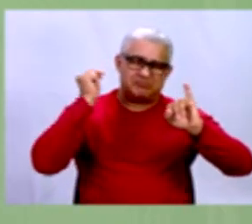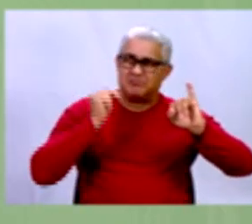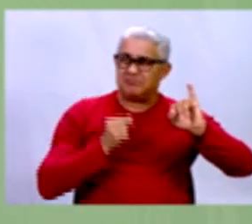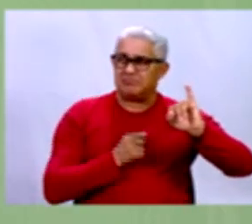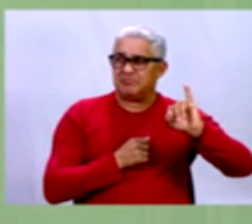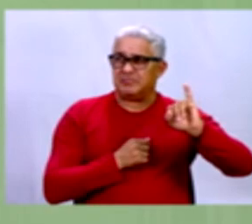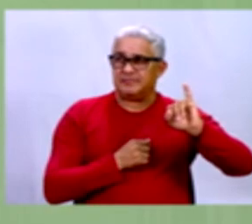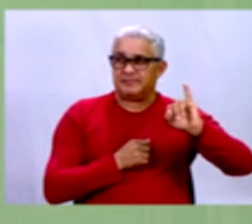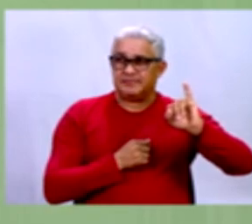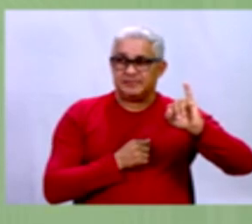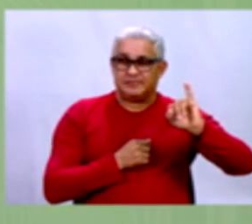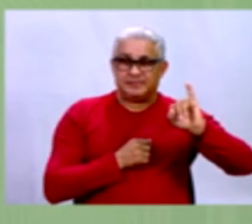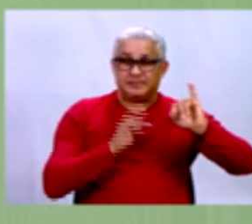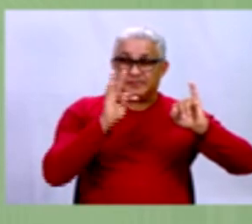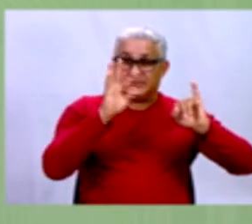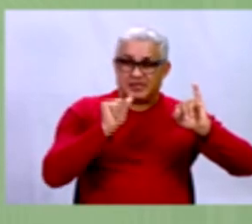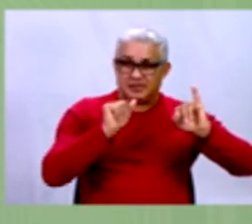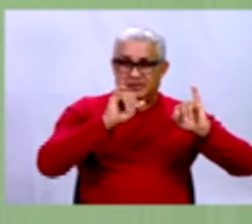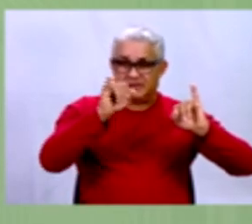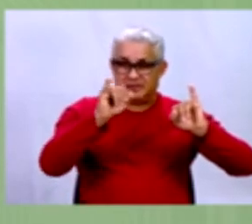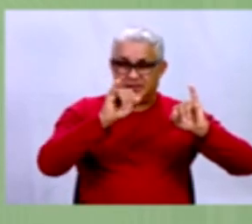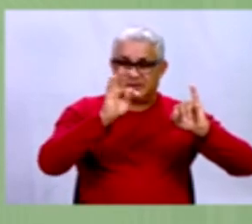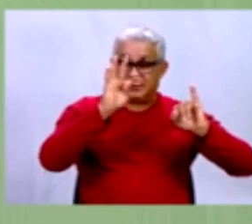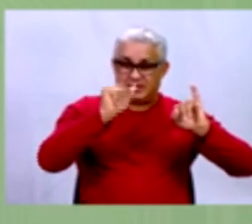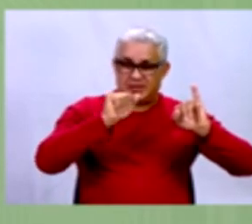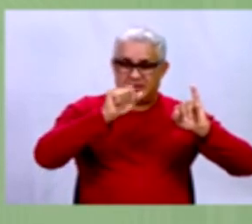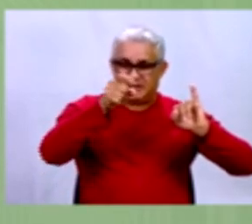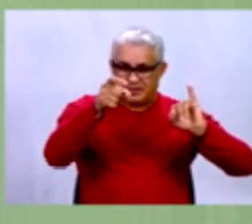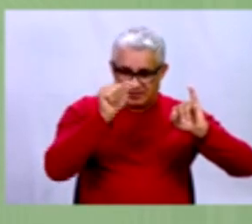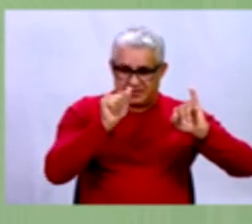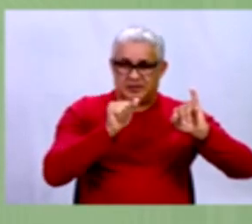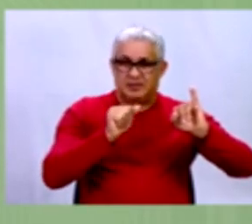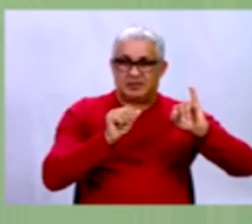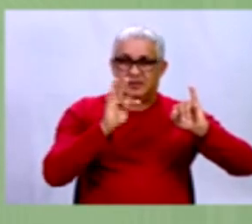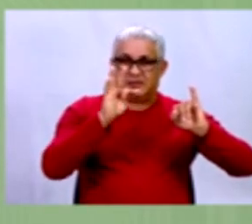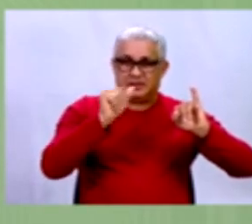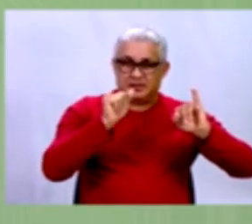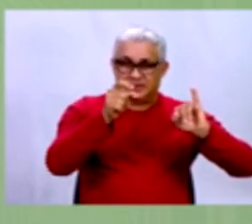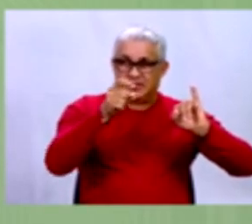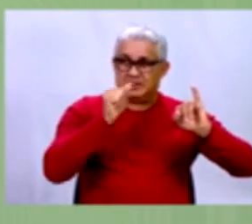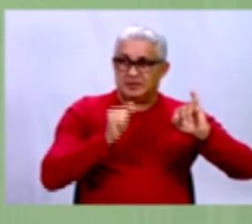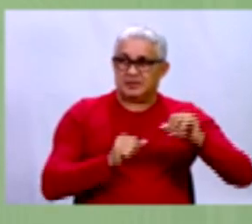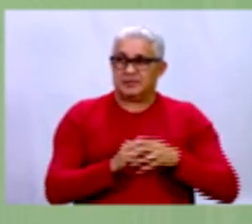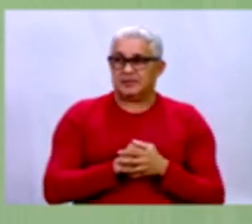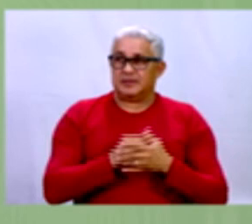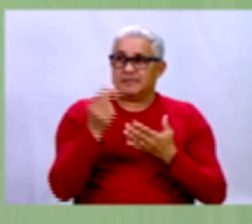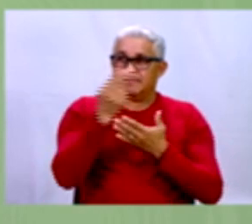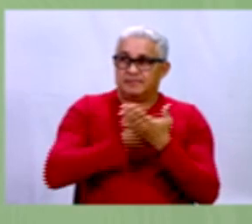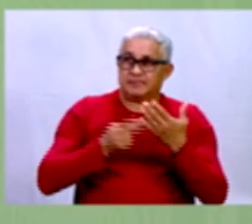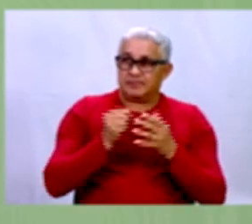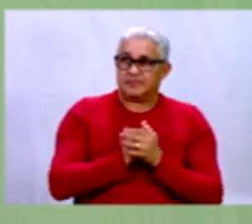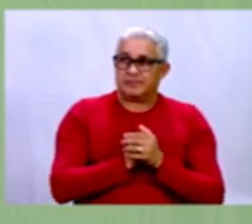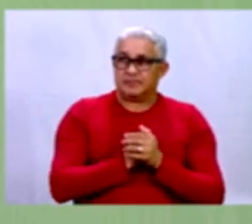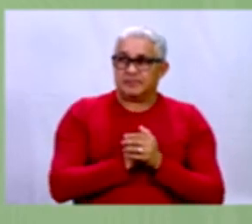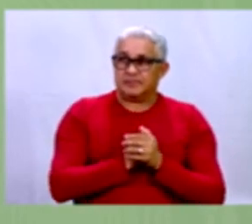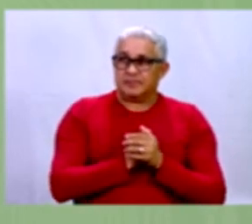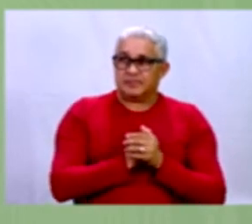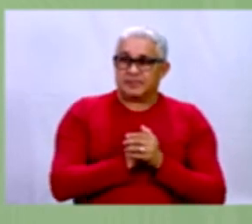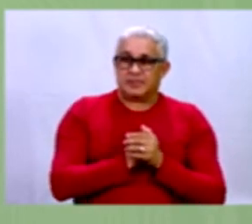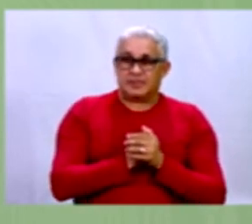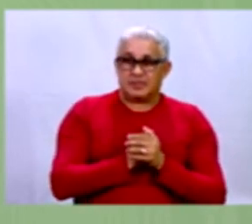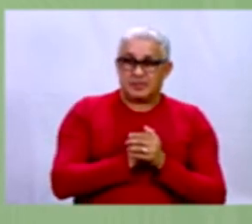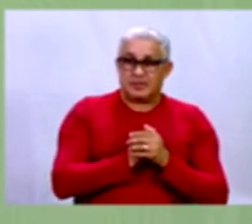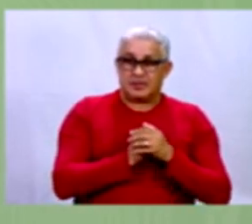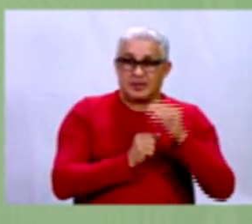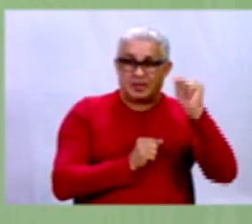disciplina, se refere à taxa, né? Então, pessoal, aqui, esse símbolo aqui a gente lê AN cantoneira